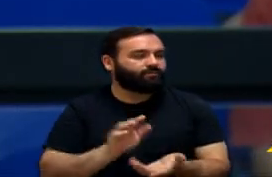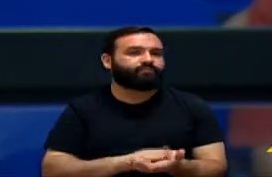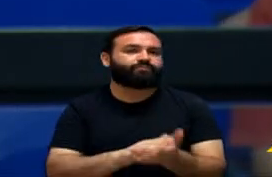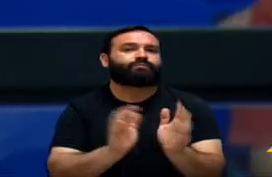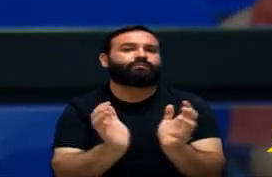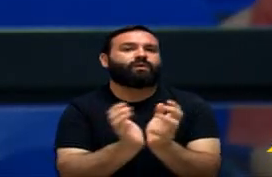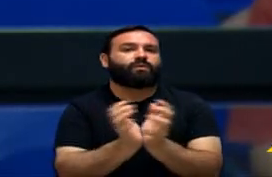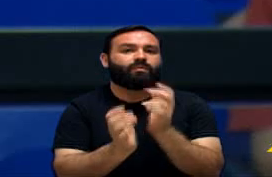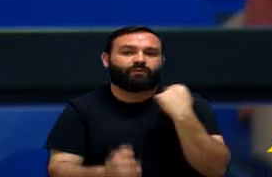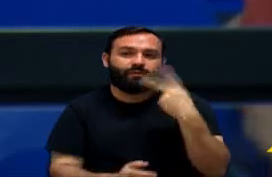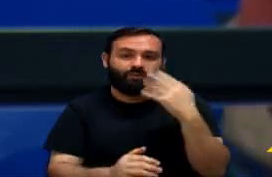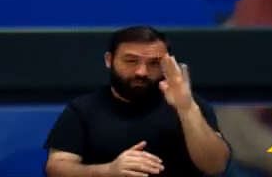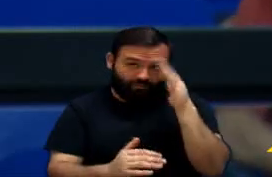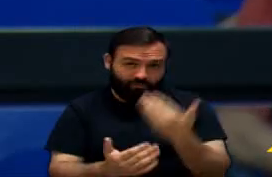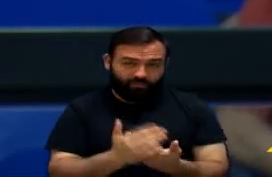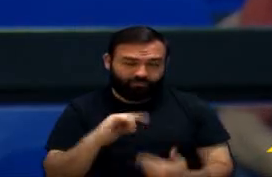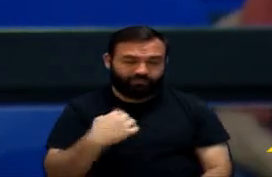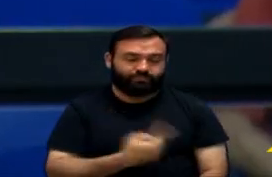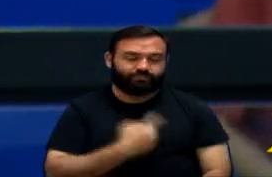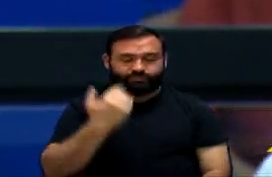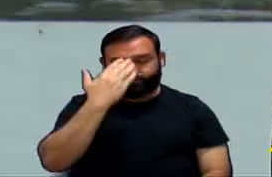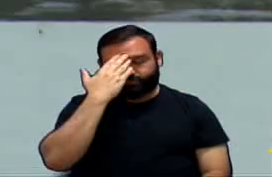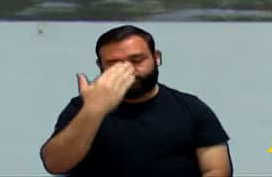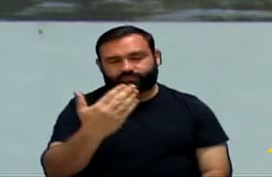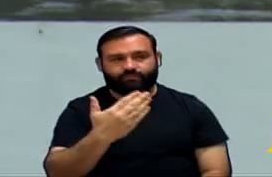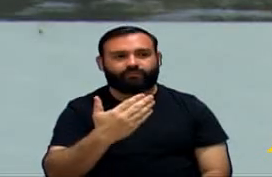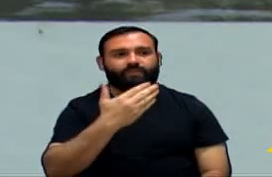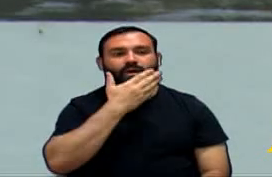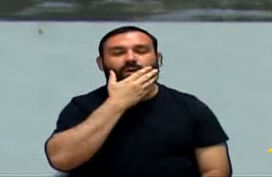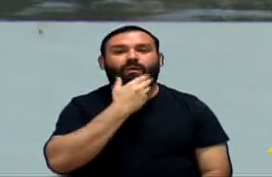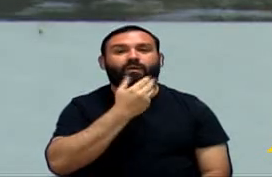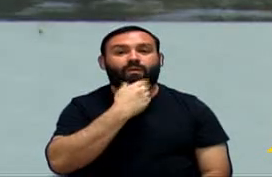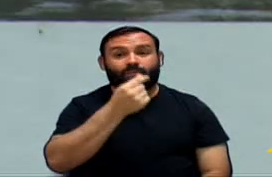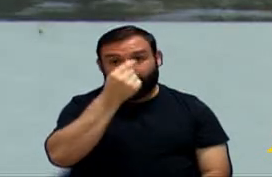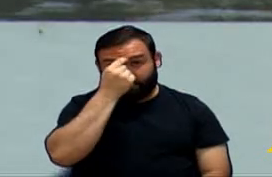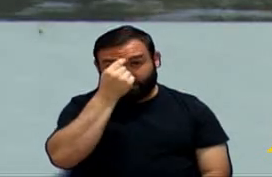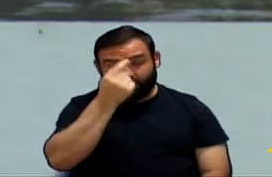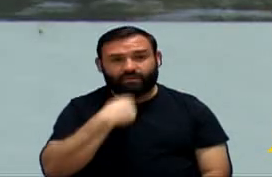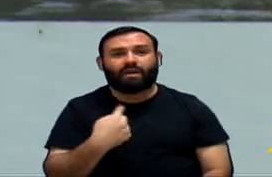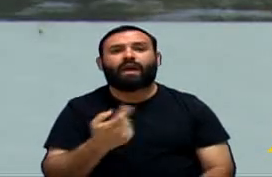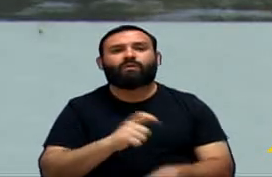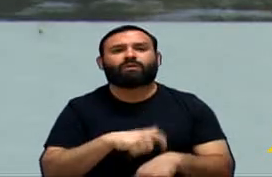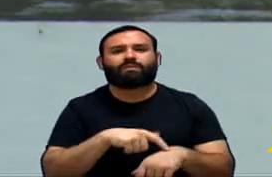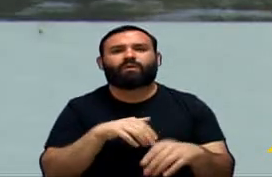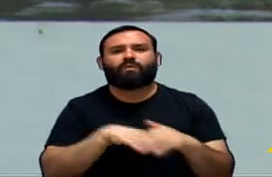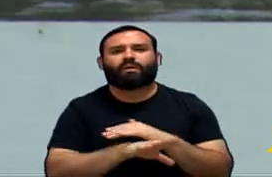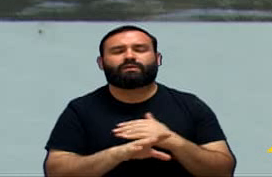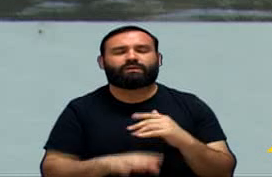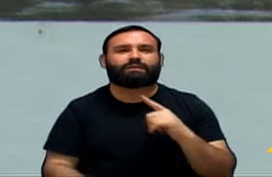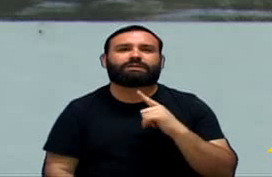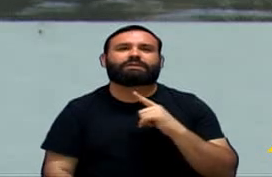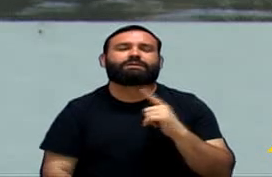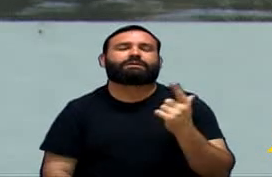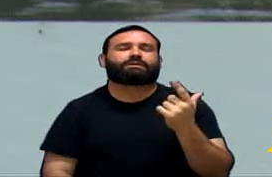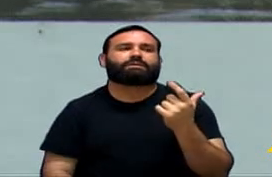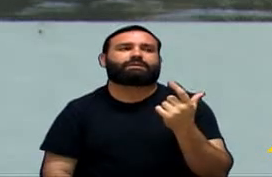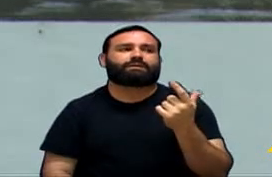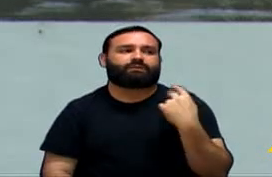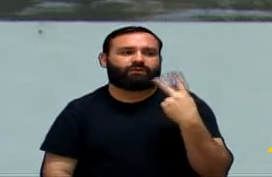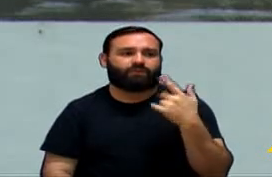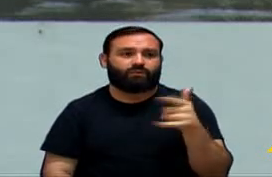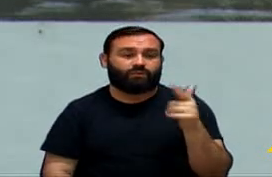vereadores e Conte com o nosso apoio obrigado eh Vereador Ítalo eu reservo meu tempo senhor presidente os